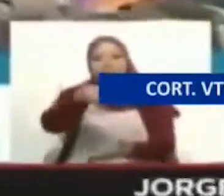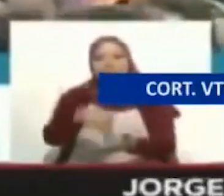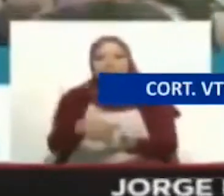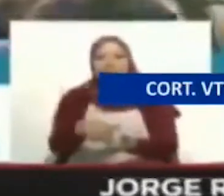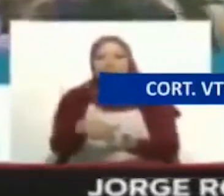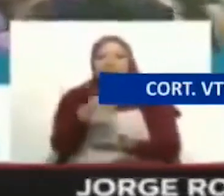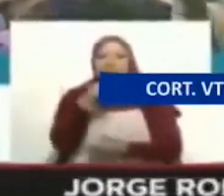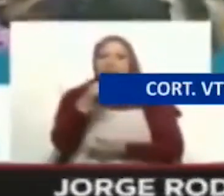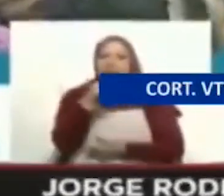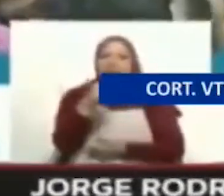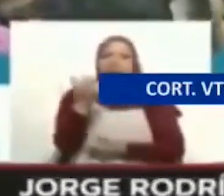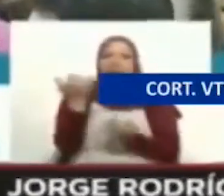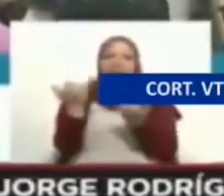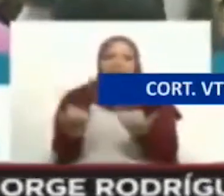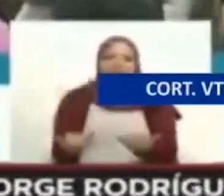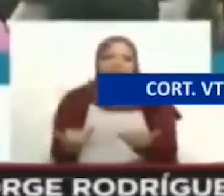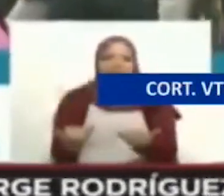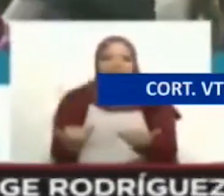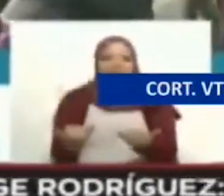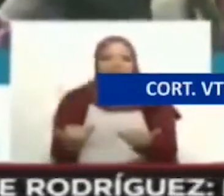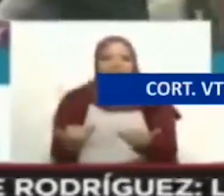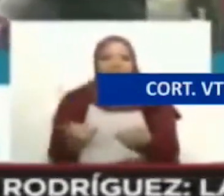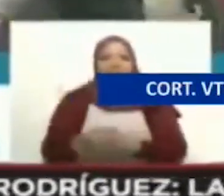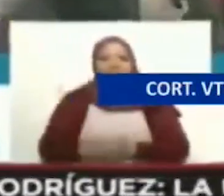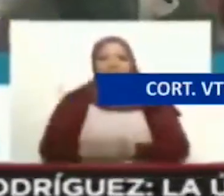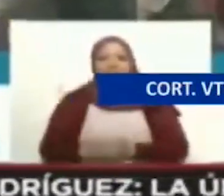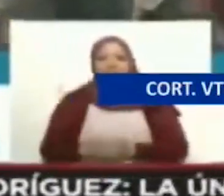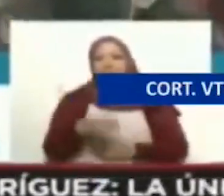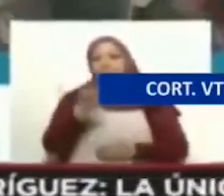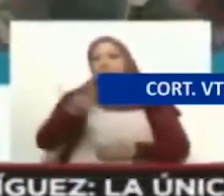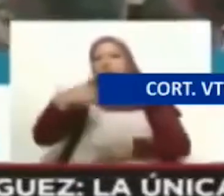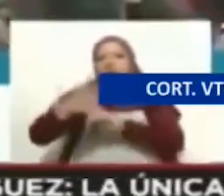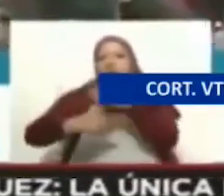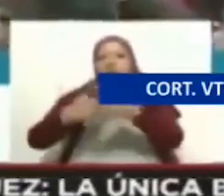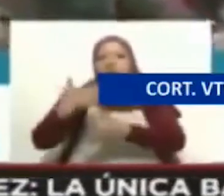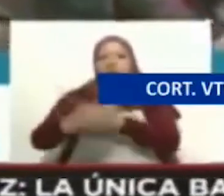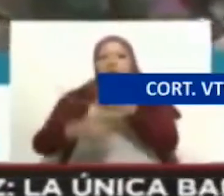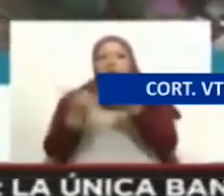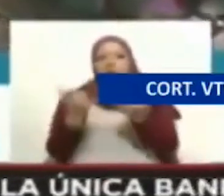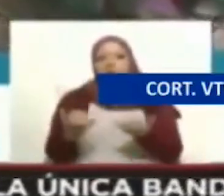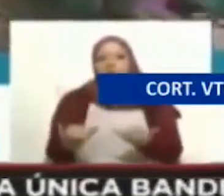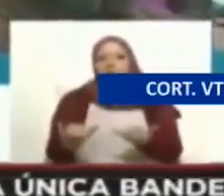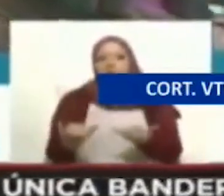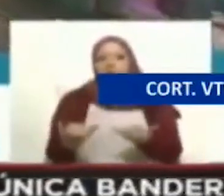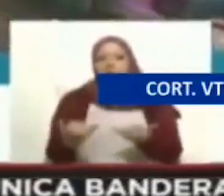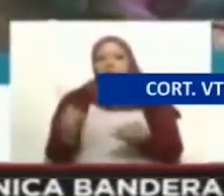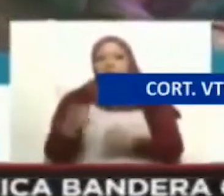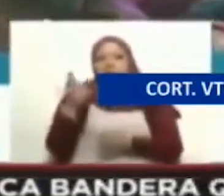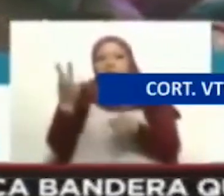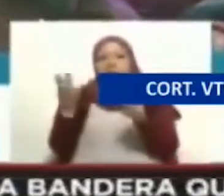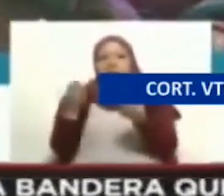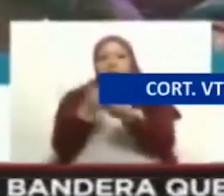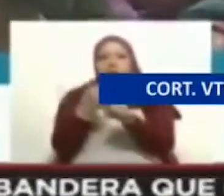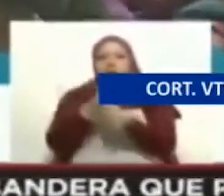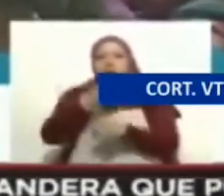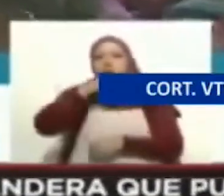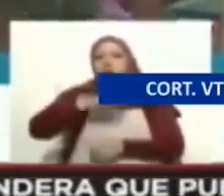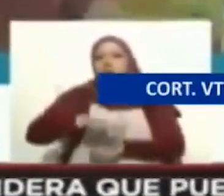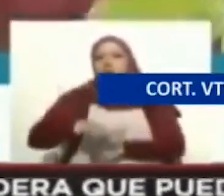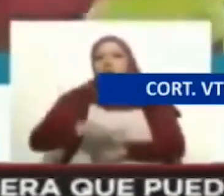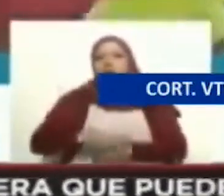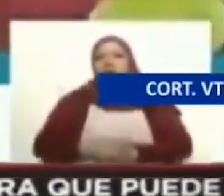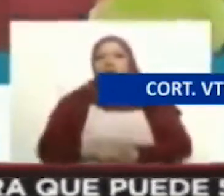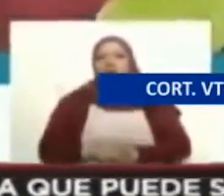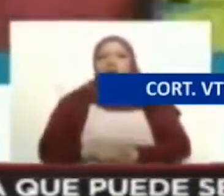foi de que o governo venezuelano proibiu uma campanha oficial contra o referendo, ao contrário da publicidade que o regime do